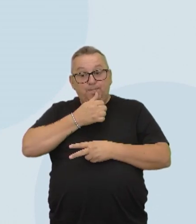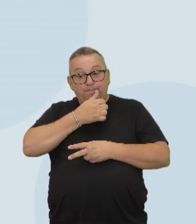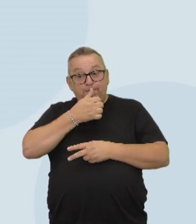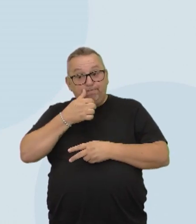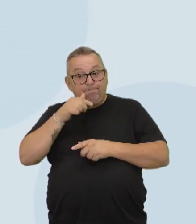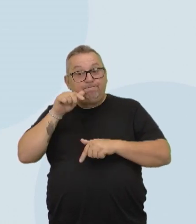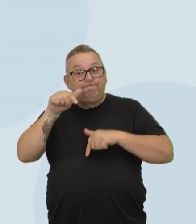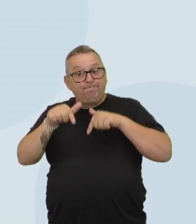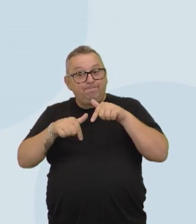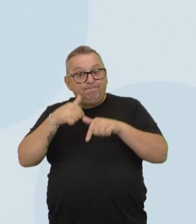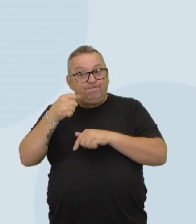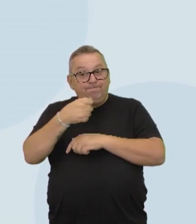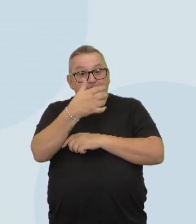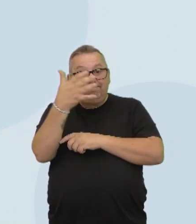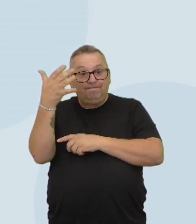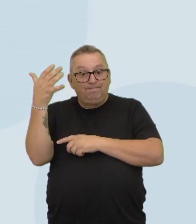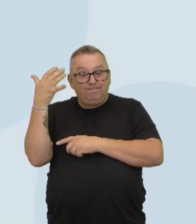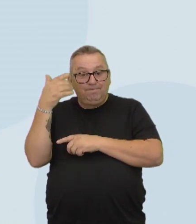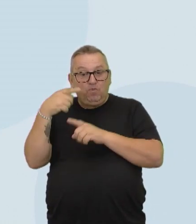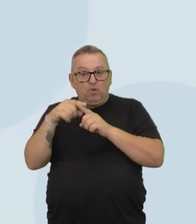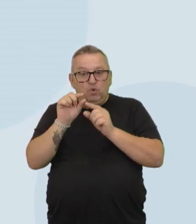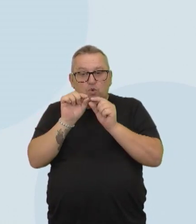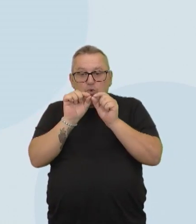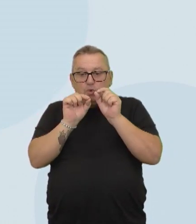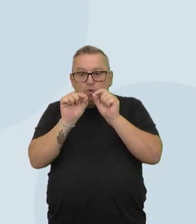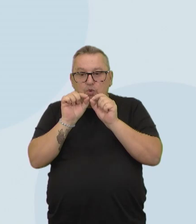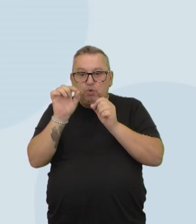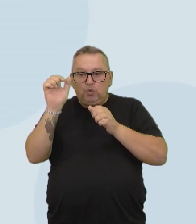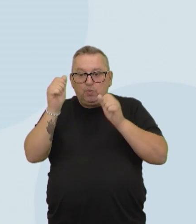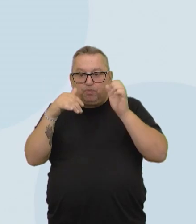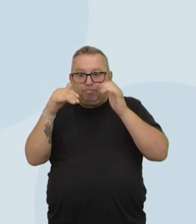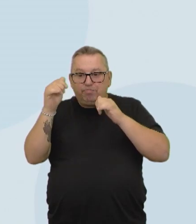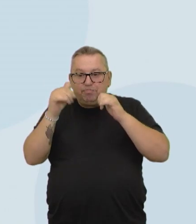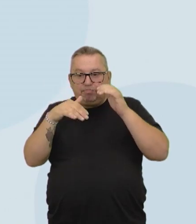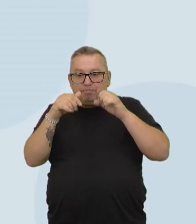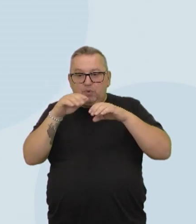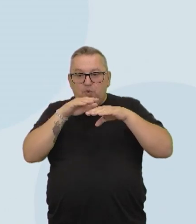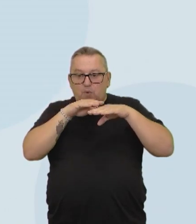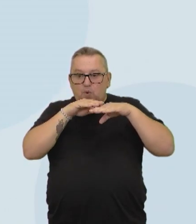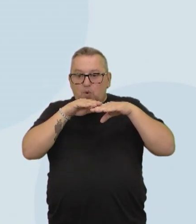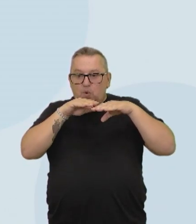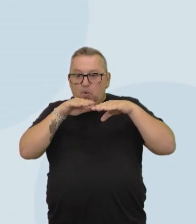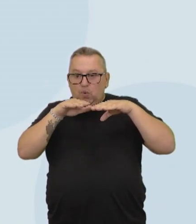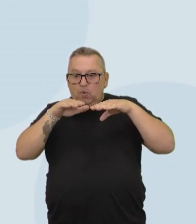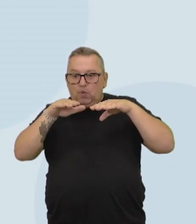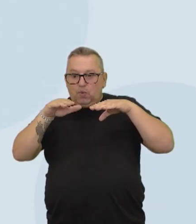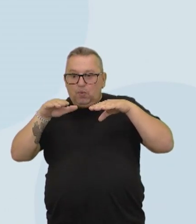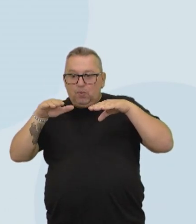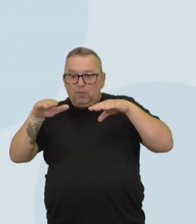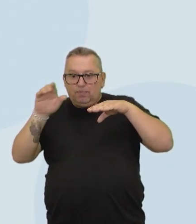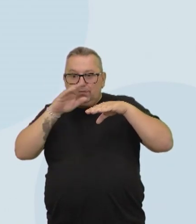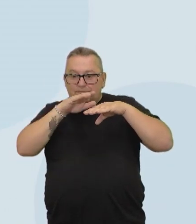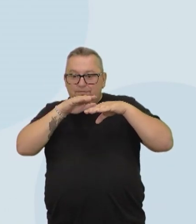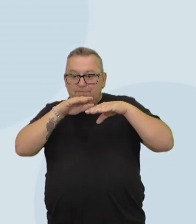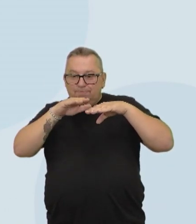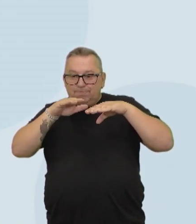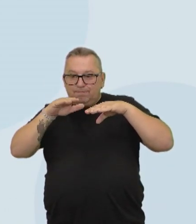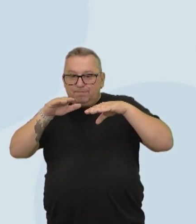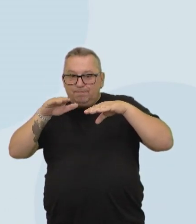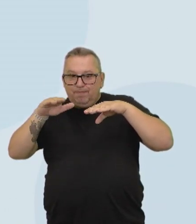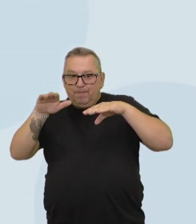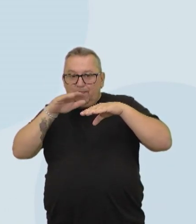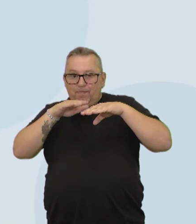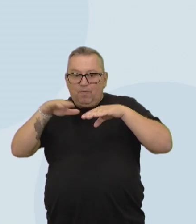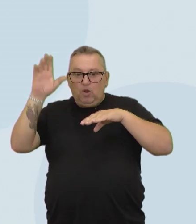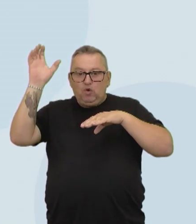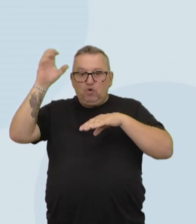natureza. Partículas minerais e orgânicas vão sendo depositadas em camadas, né, que nós chamamos aí de horizontes, devido à